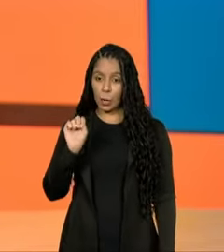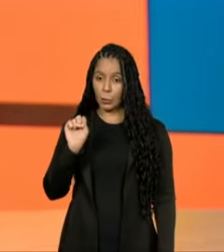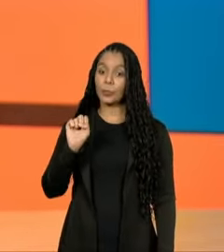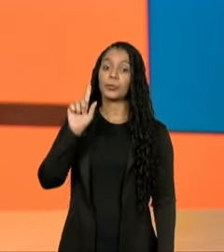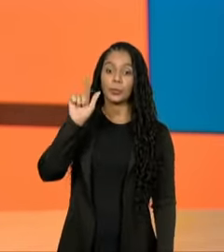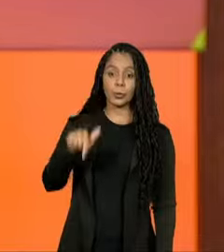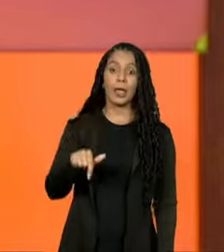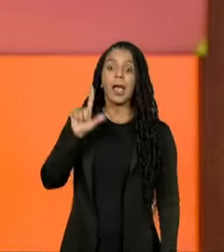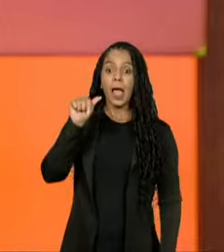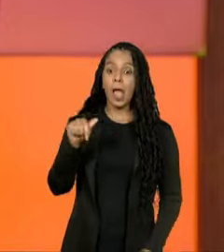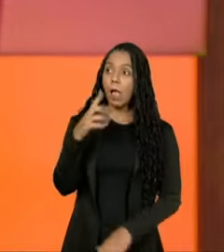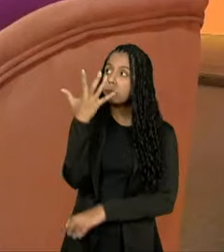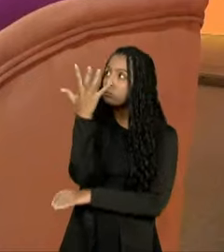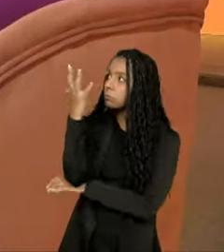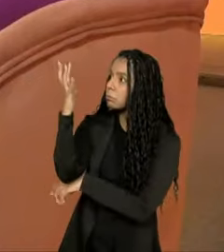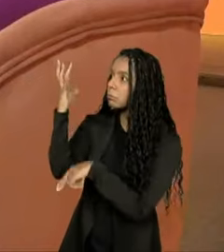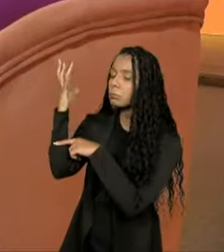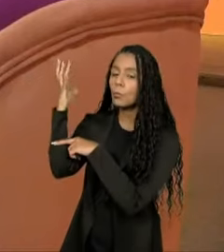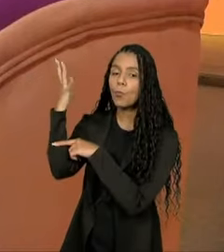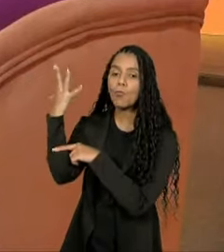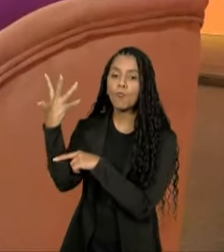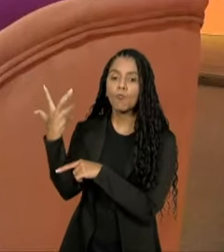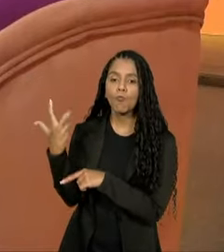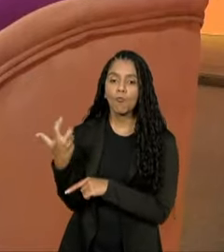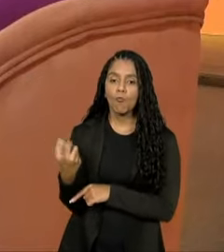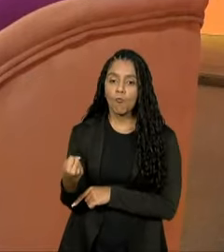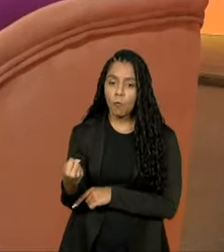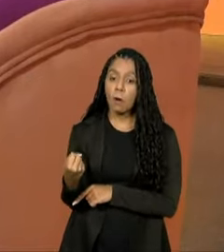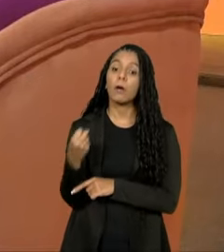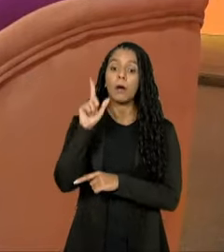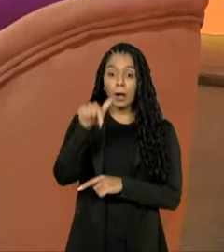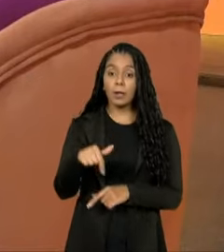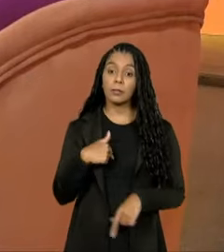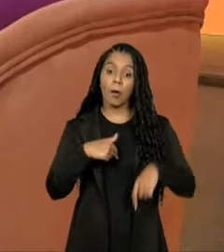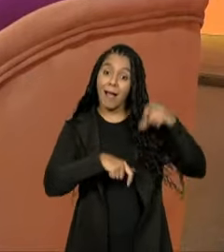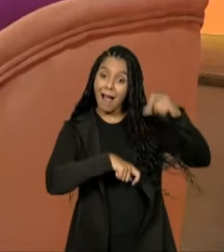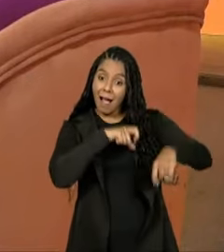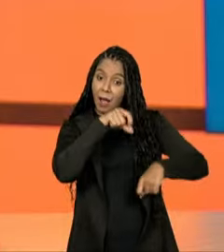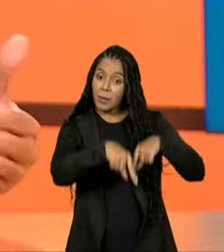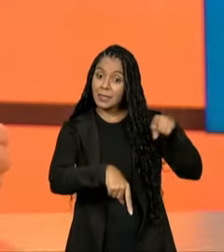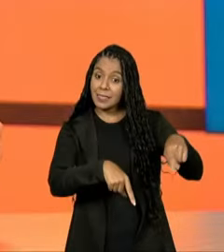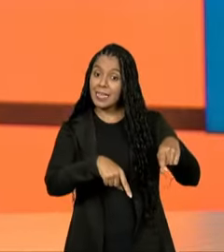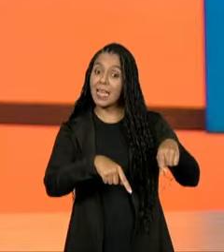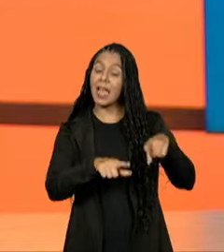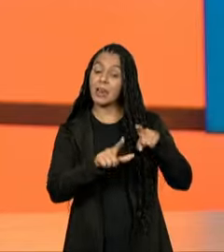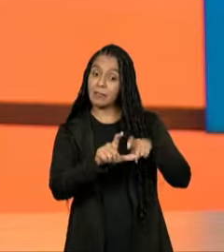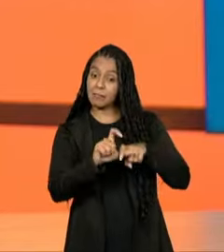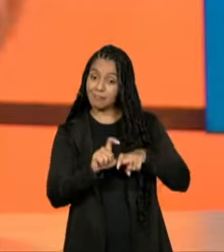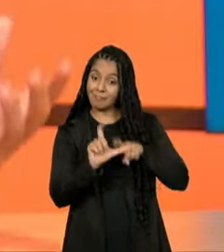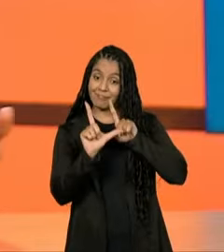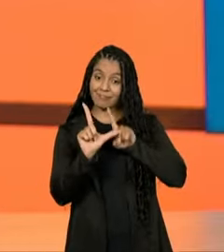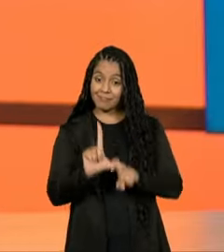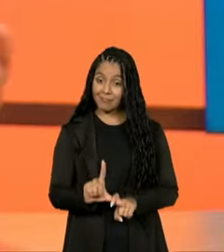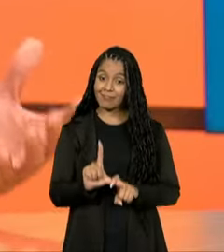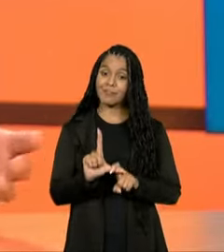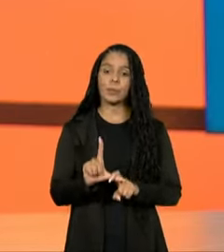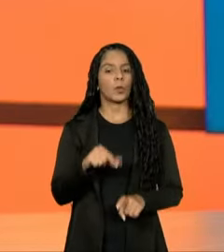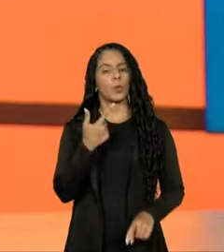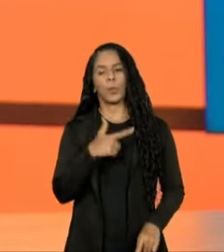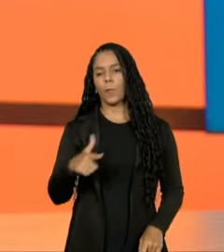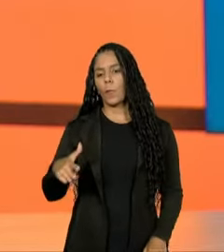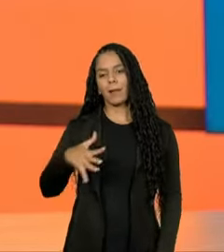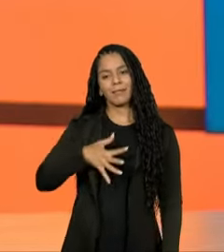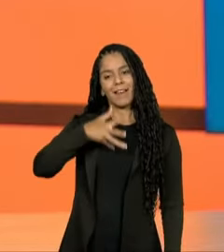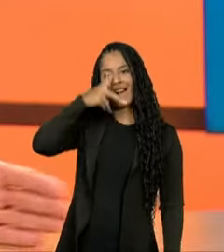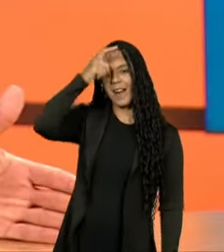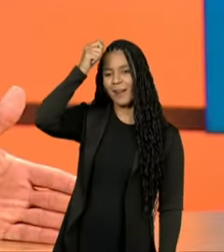vão morrer. Então, a plantação que ele depende não vai chegar à eficiência que teria